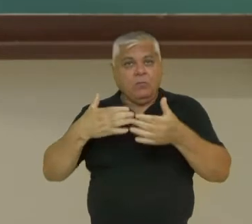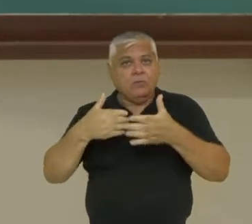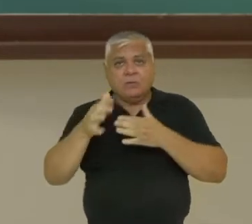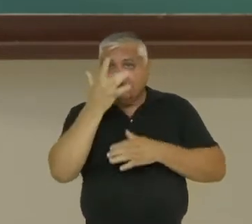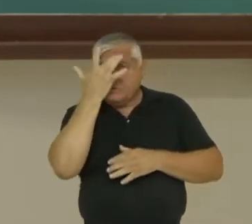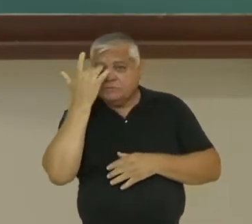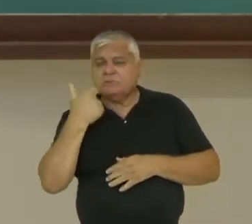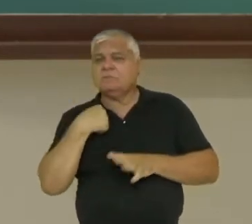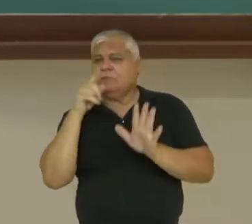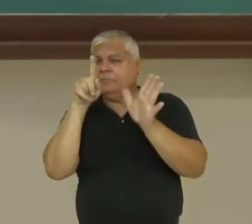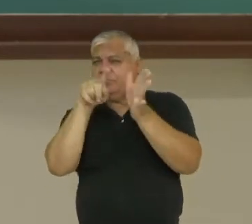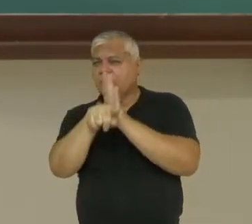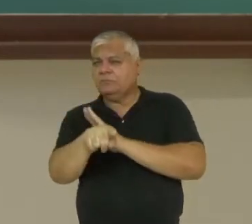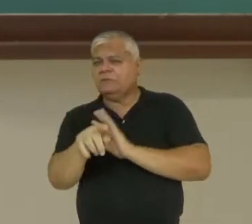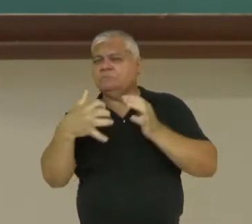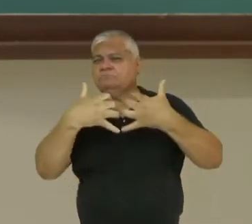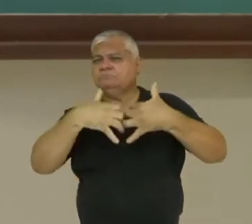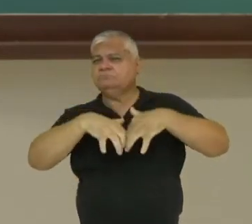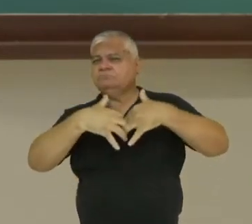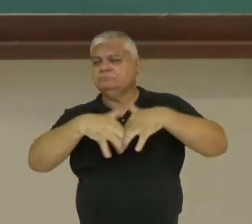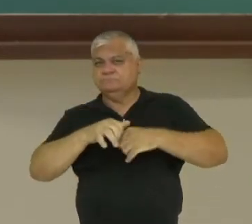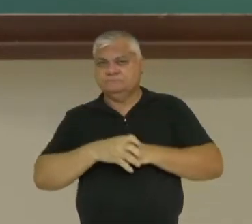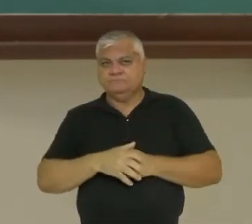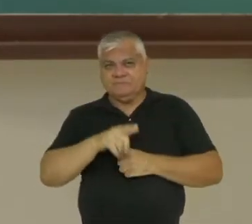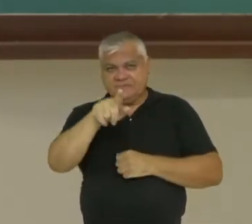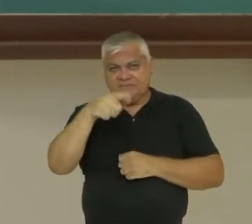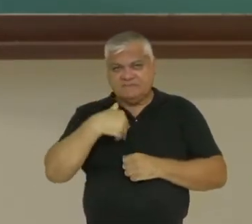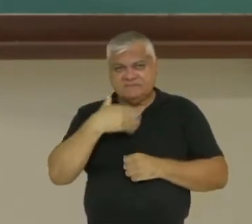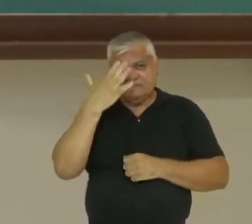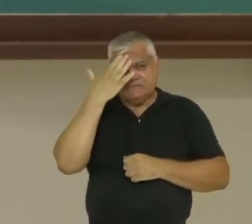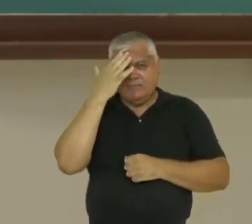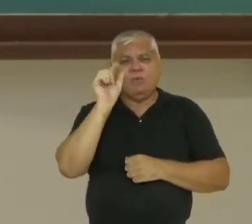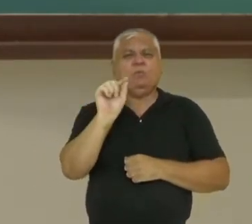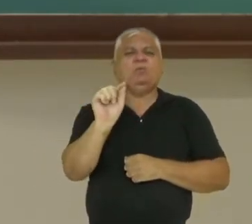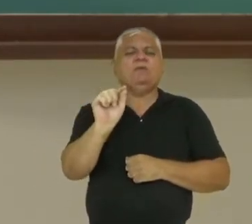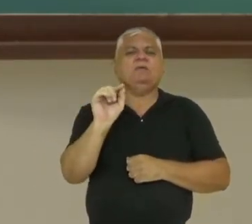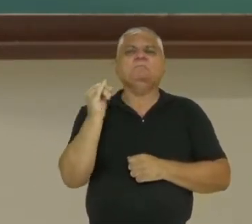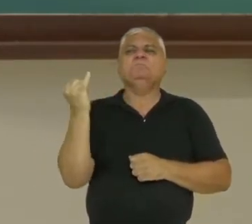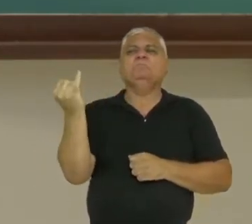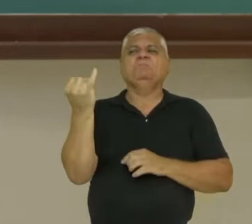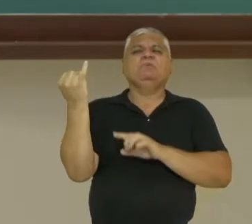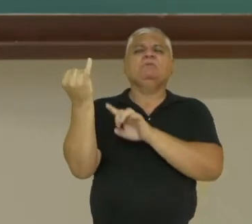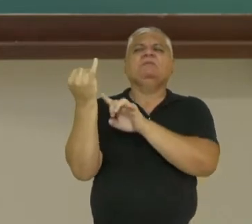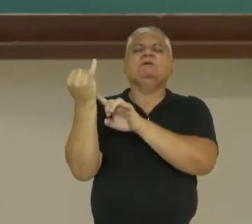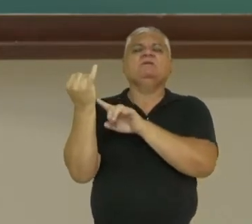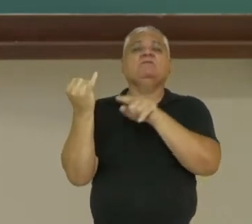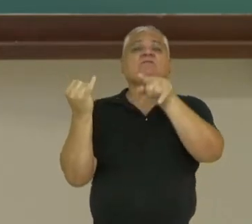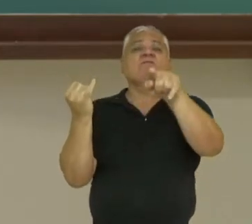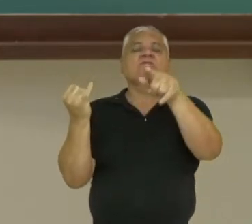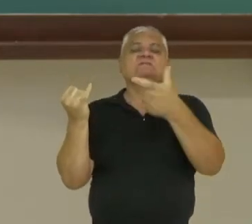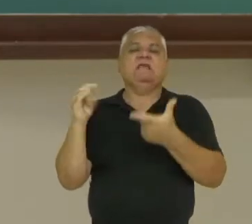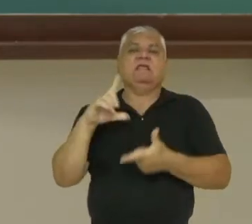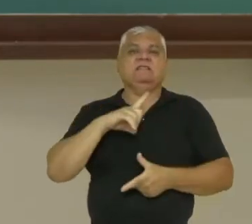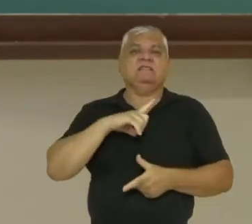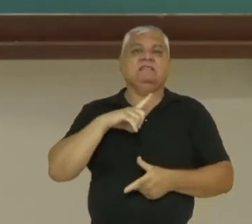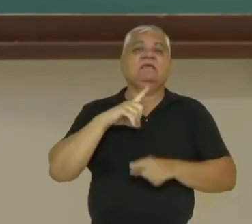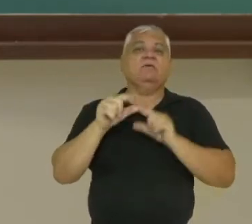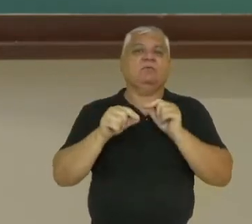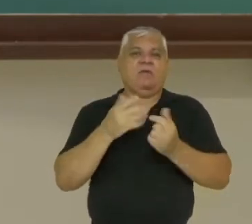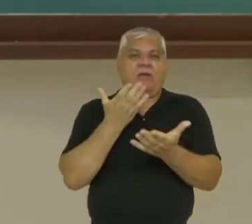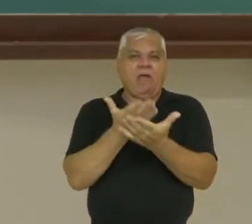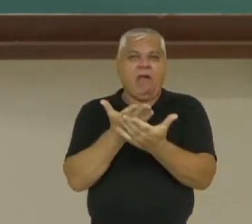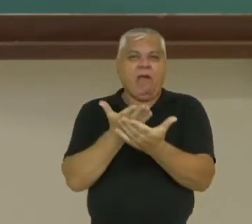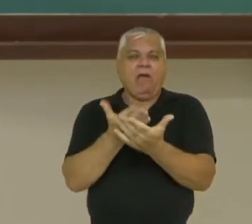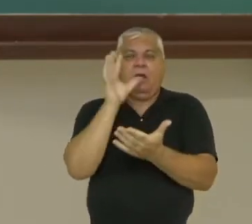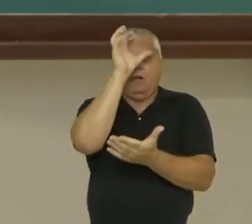com um questionamento para vocês. Vocês sabem qual é a importância de vocês terem aula de